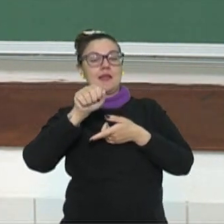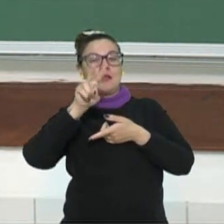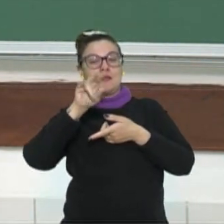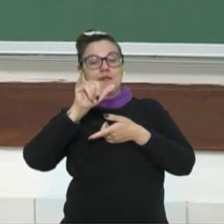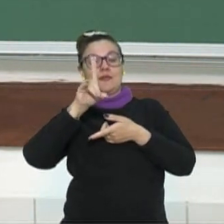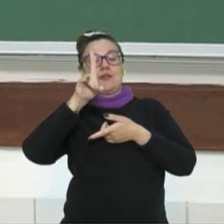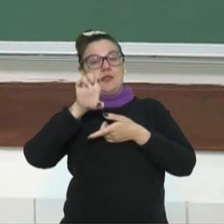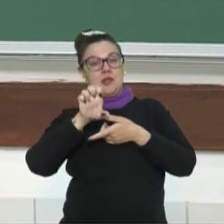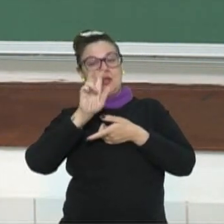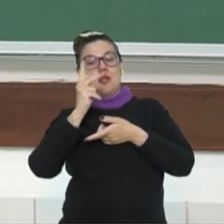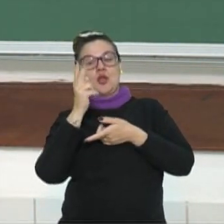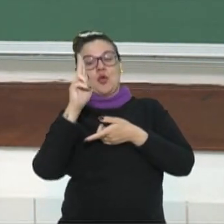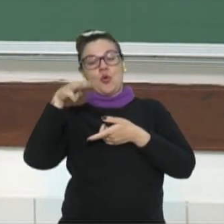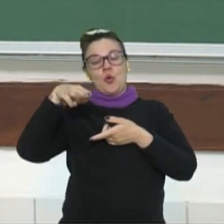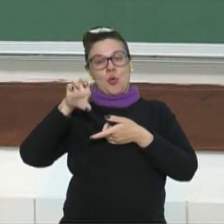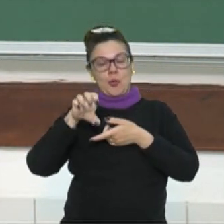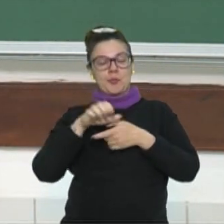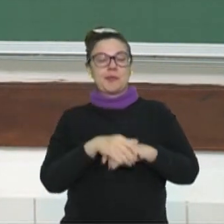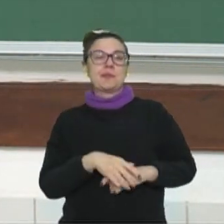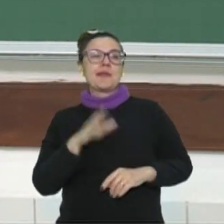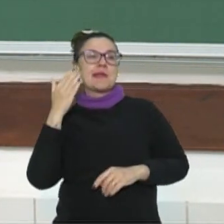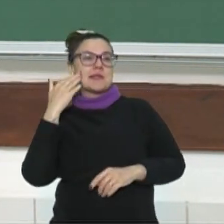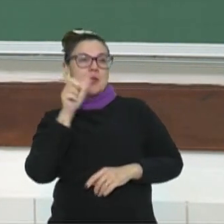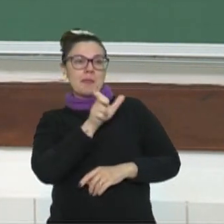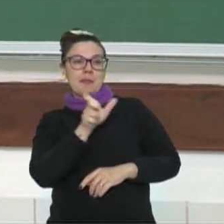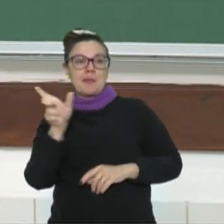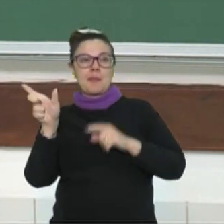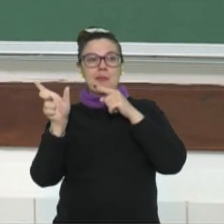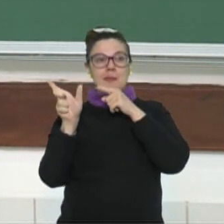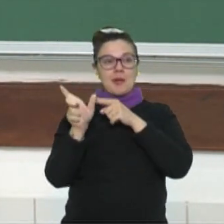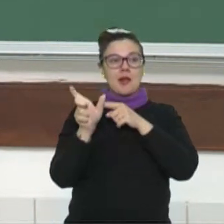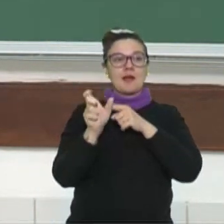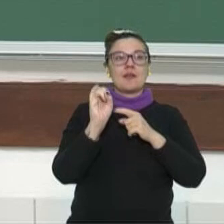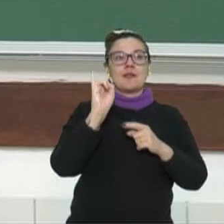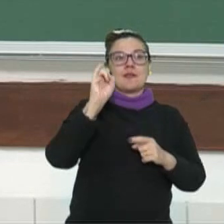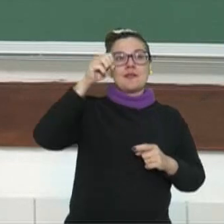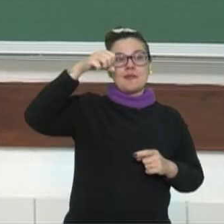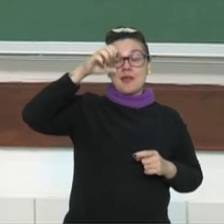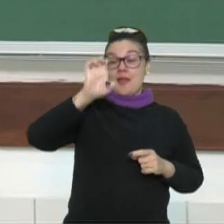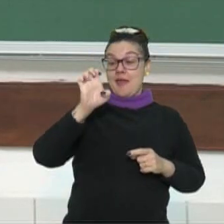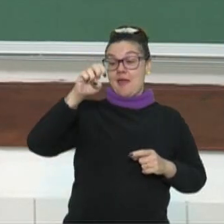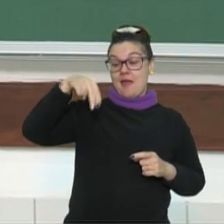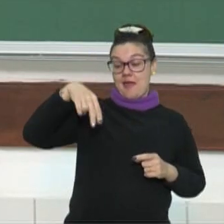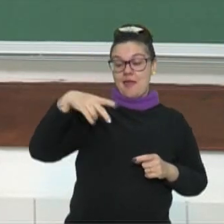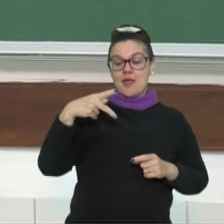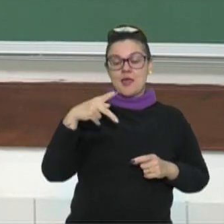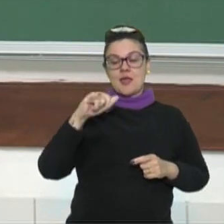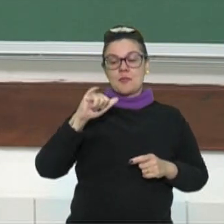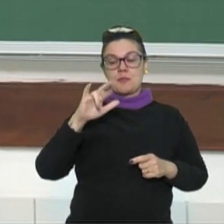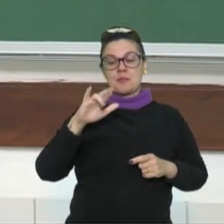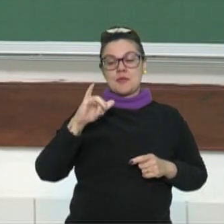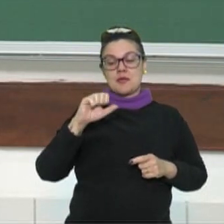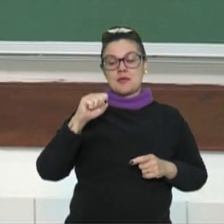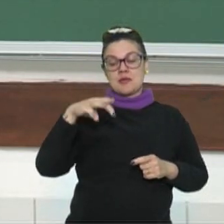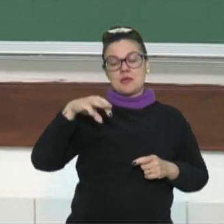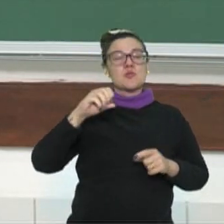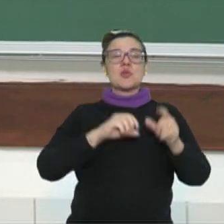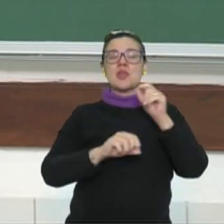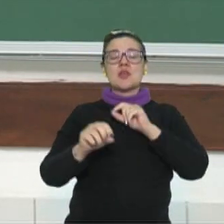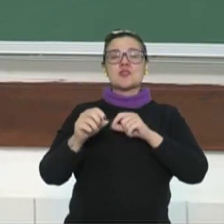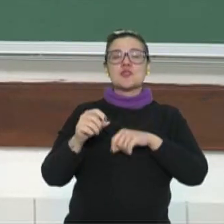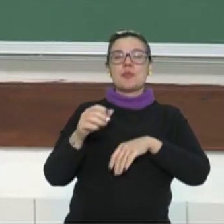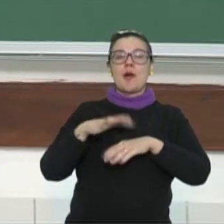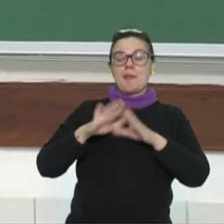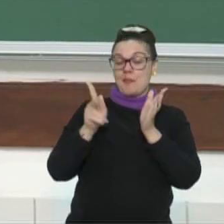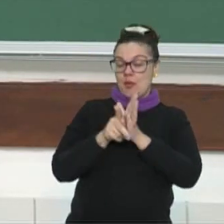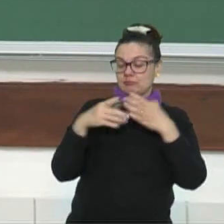que é empirismo? Sabe aquela ideia de que todo conhecimento ele é oriundo da matéria, da nossa sensibilidade? Então, isso